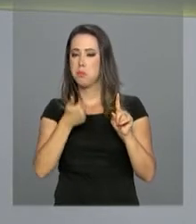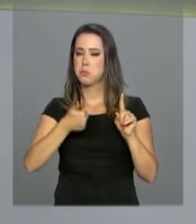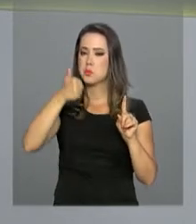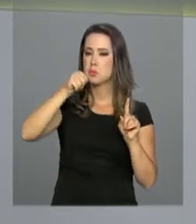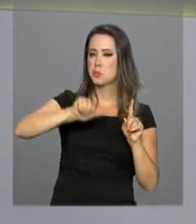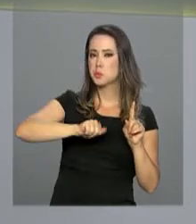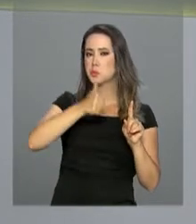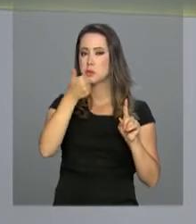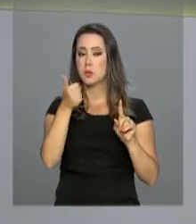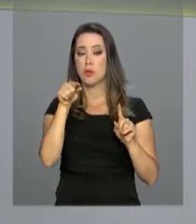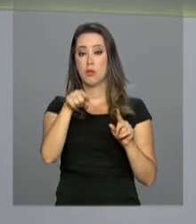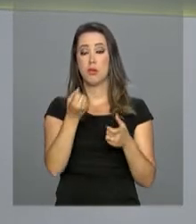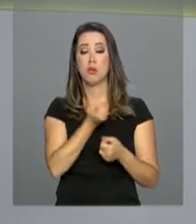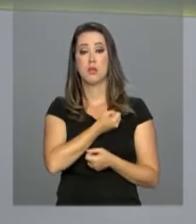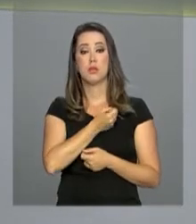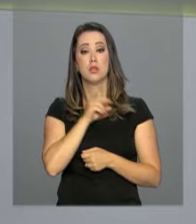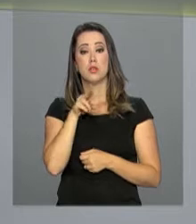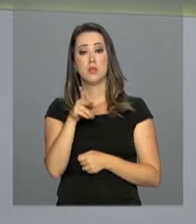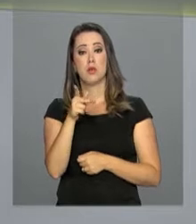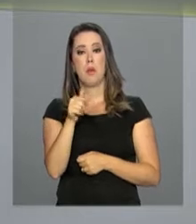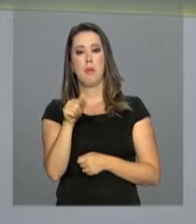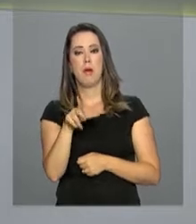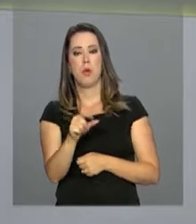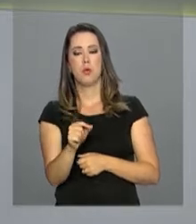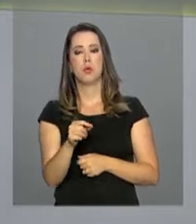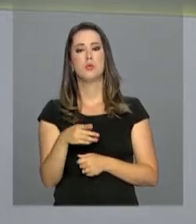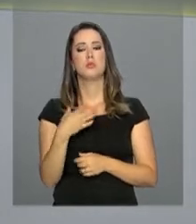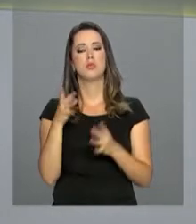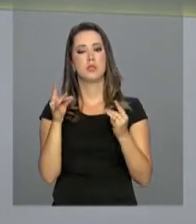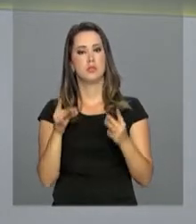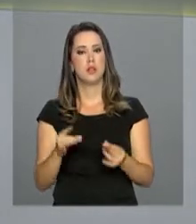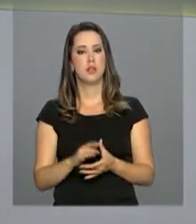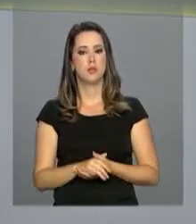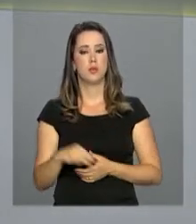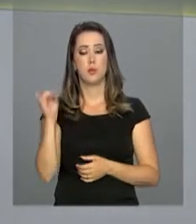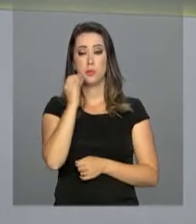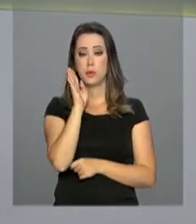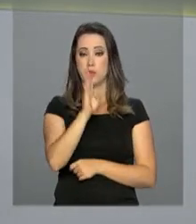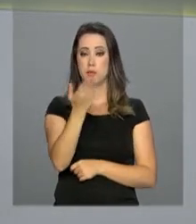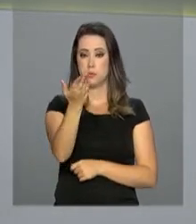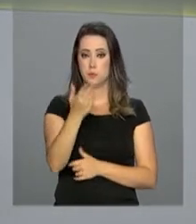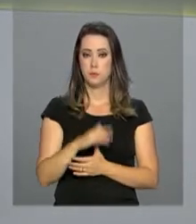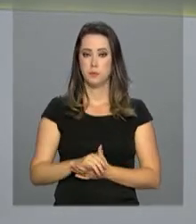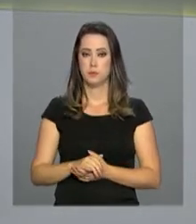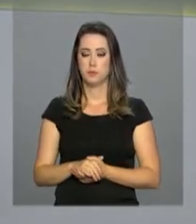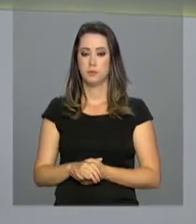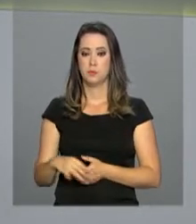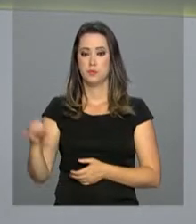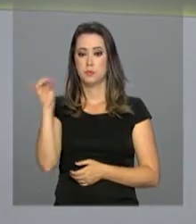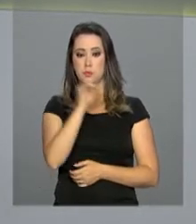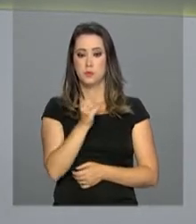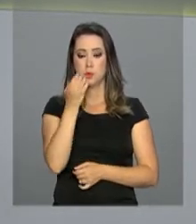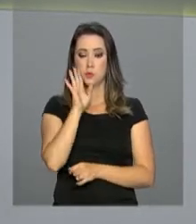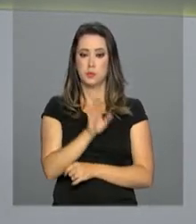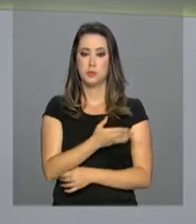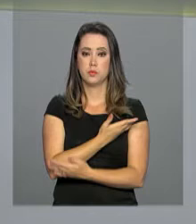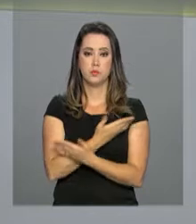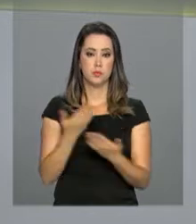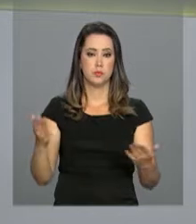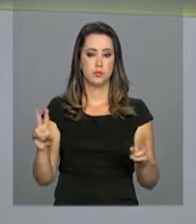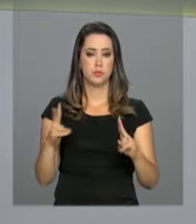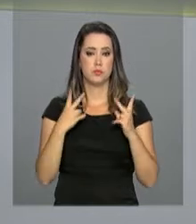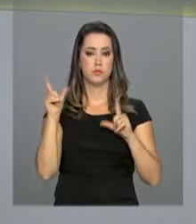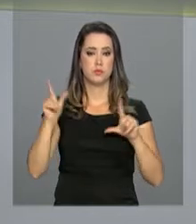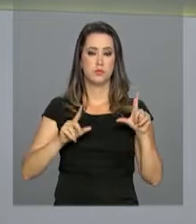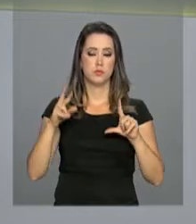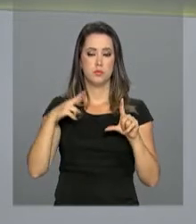dados para a gente é o repórter Paulo La Sálvia. Oi, Paulo, boa tarde para você. Olá, Roberto, boa tarde a todos